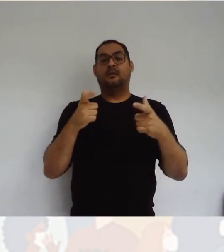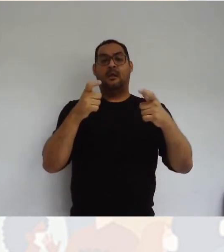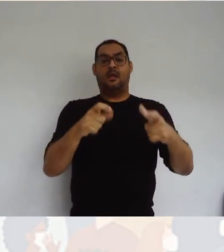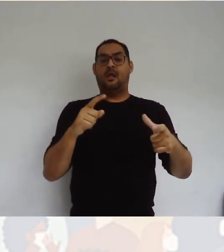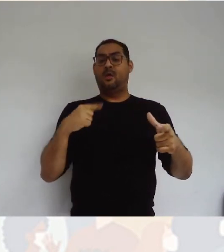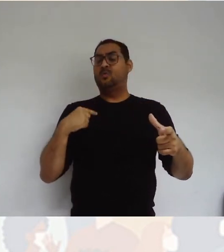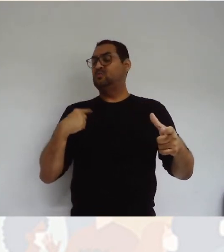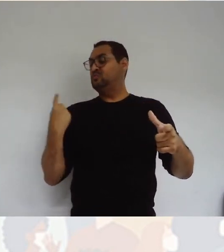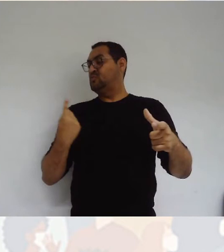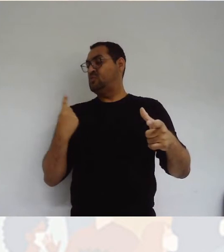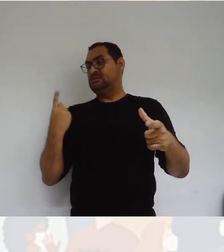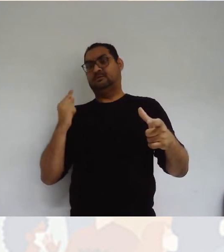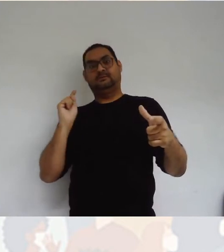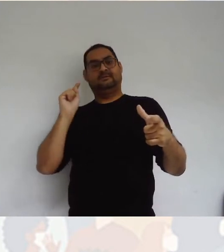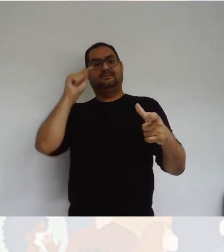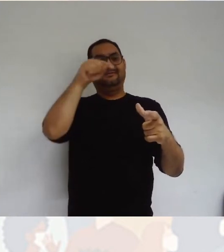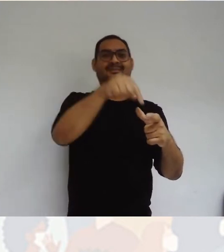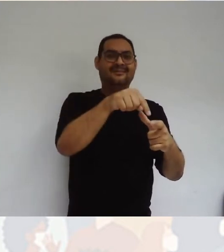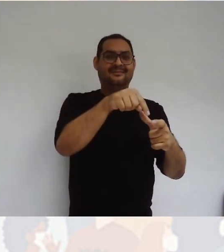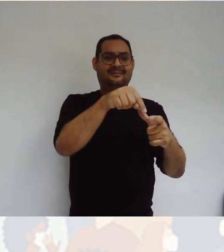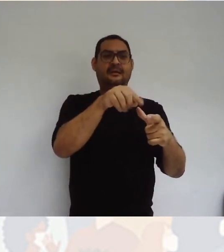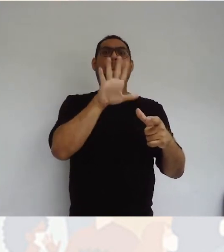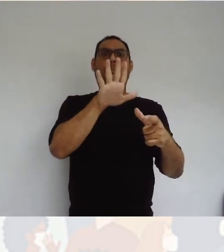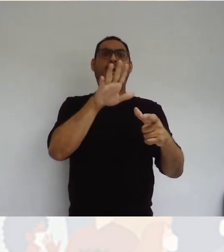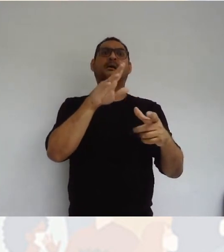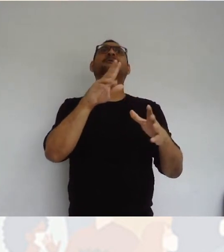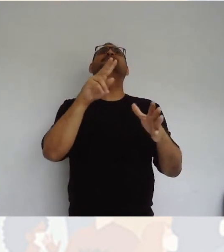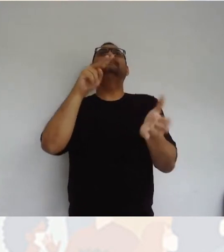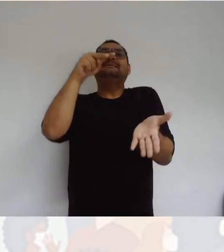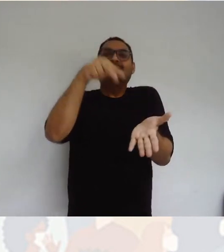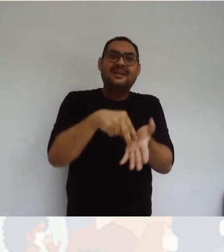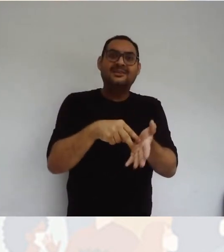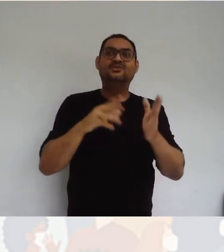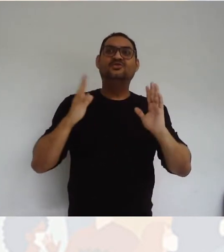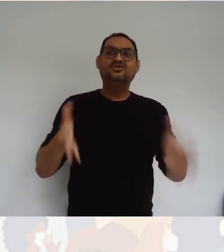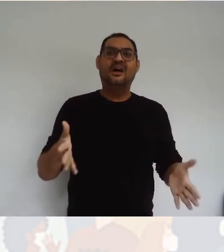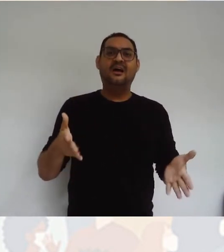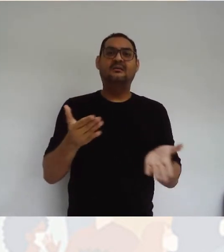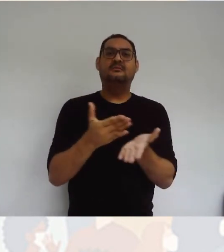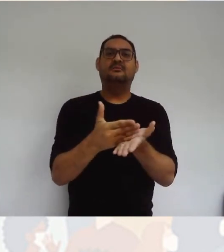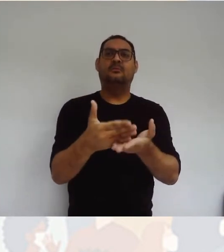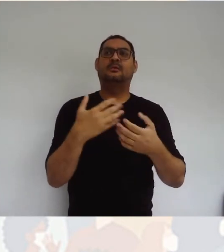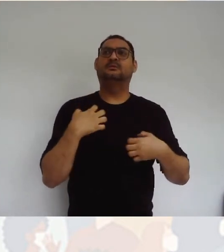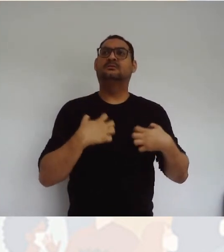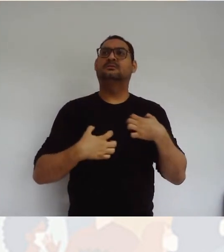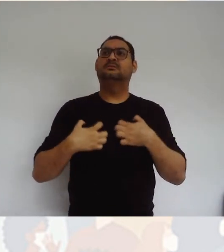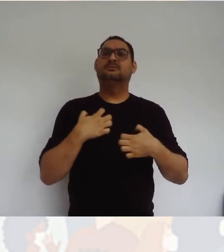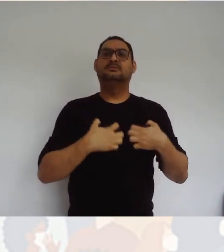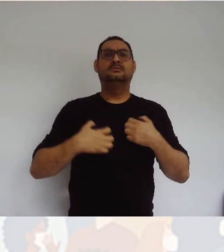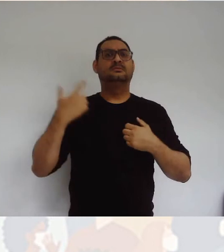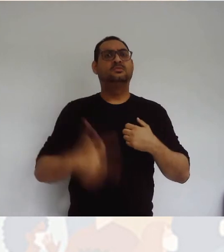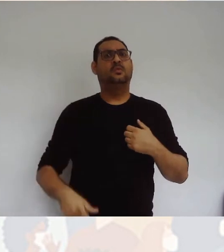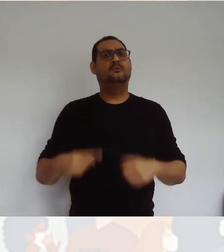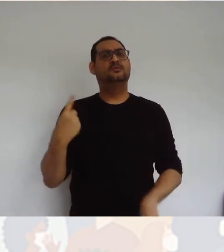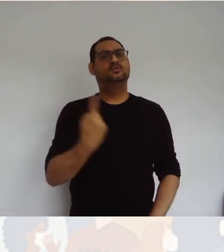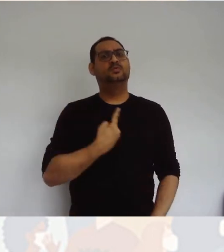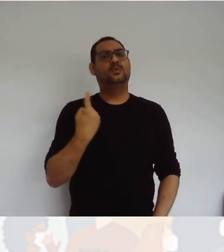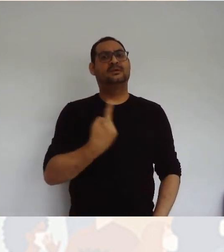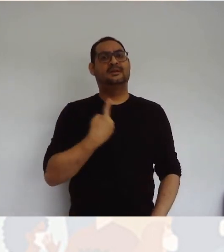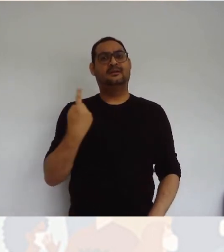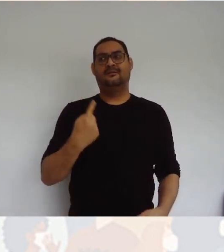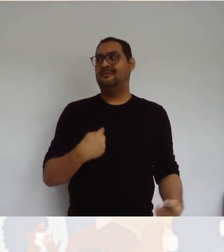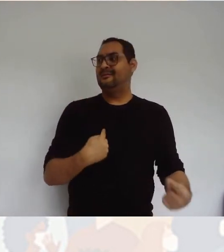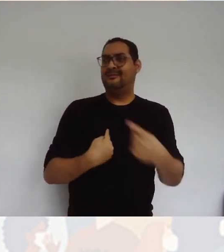né? E como é que ele e como essa solidão, né, da qual ele